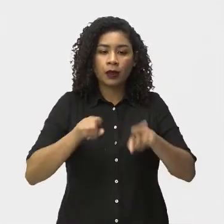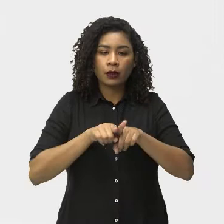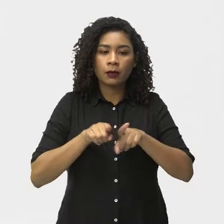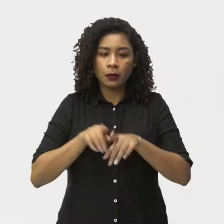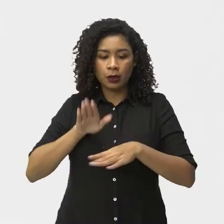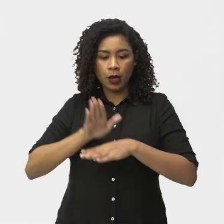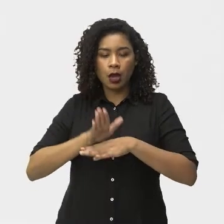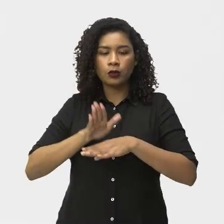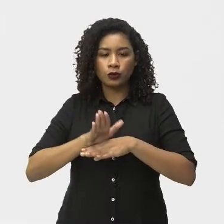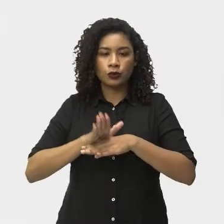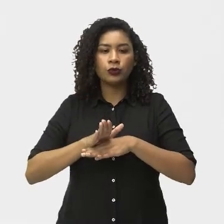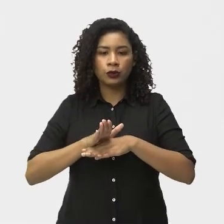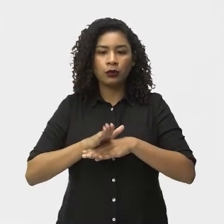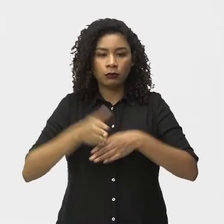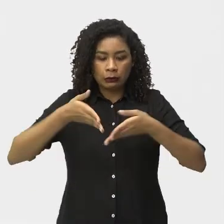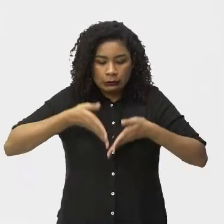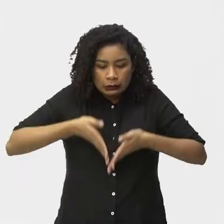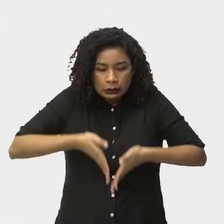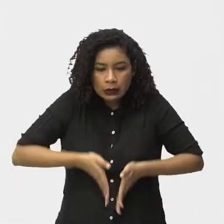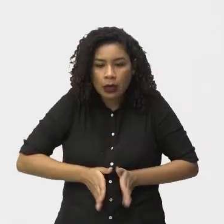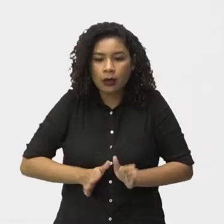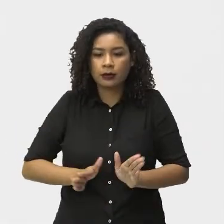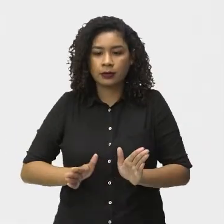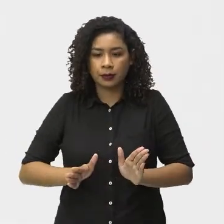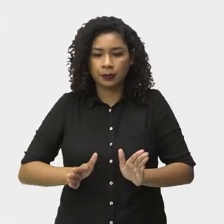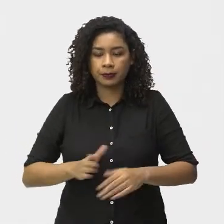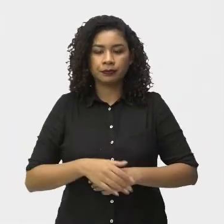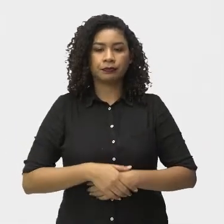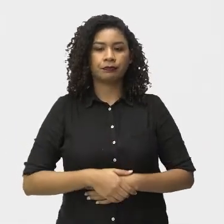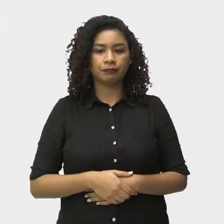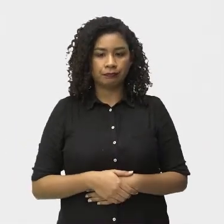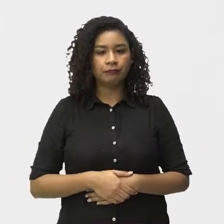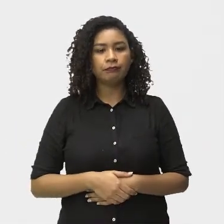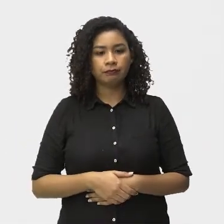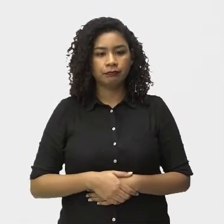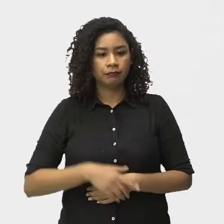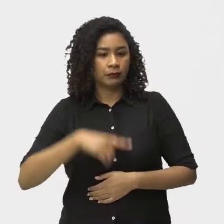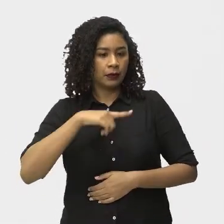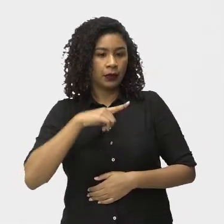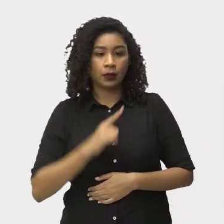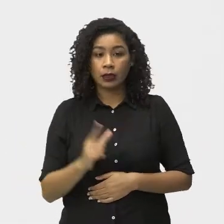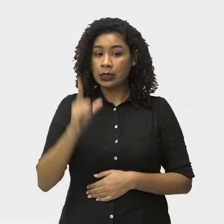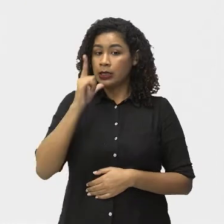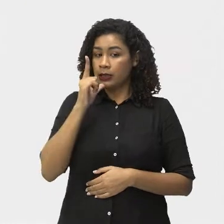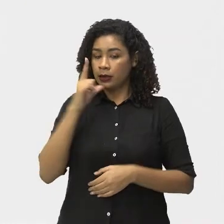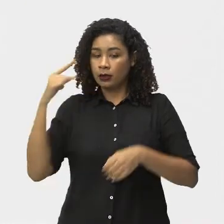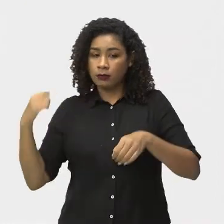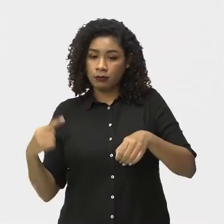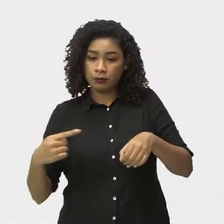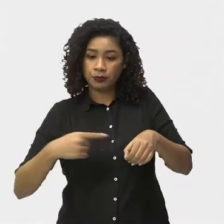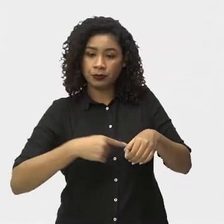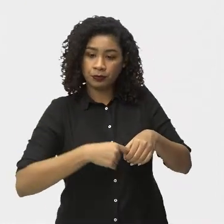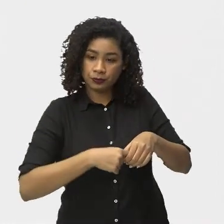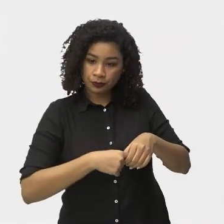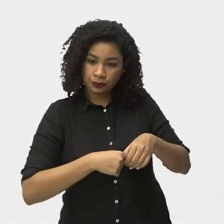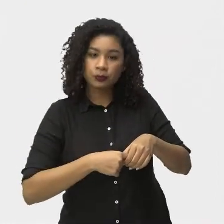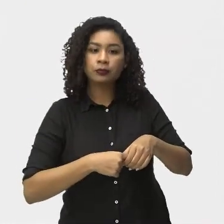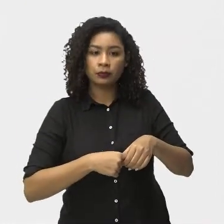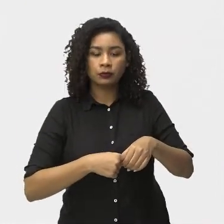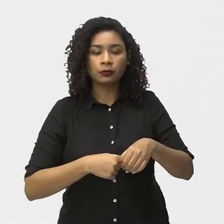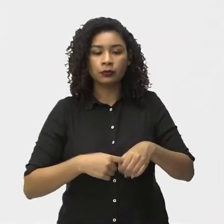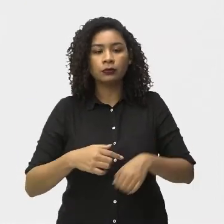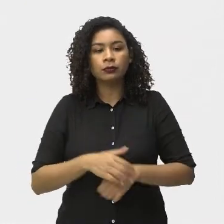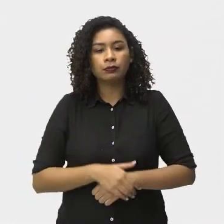normal. Então, ali pela vagina, além dela ser um canal que vai abrigar o pênis no momento da penetração, né, para que